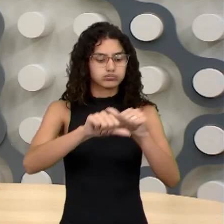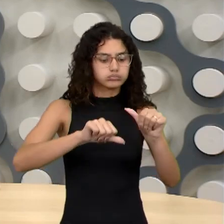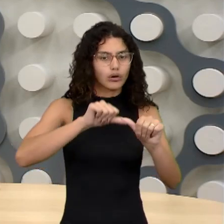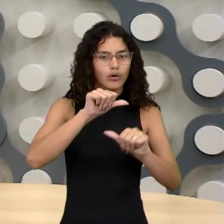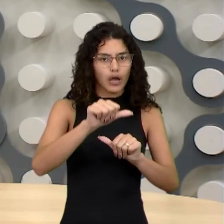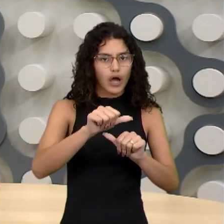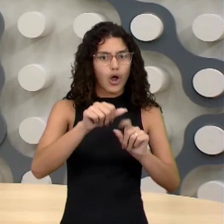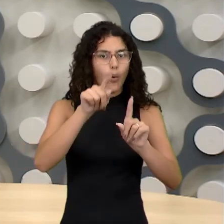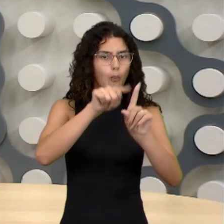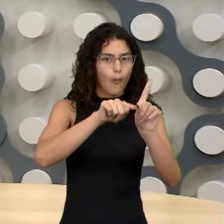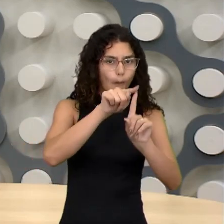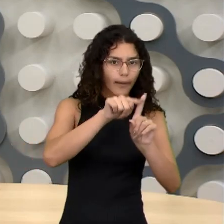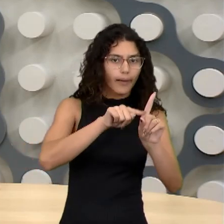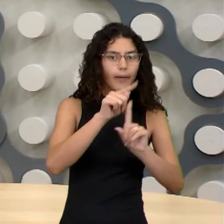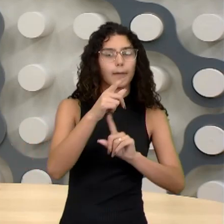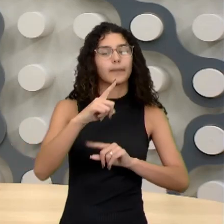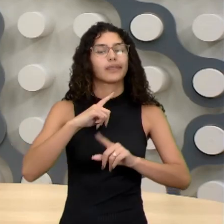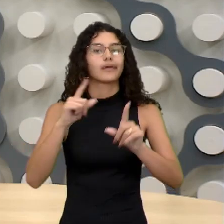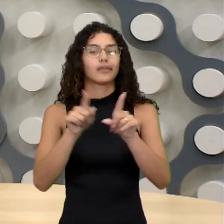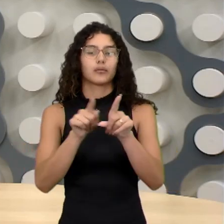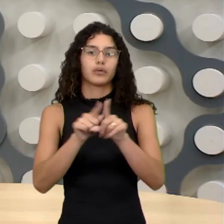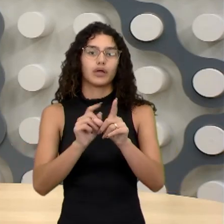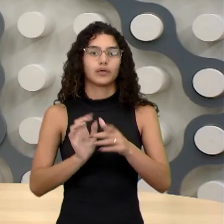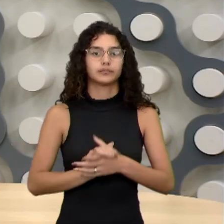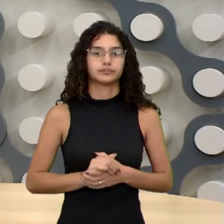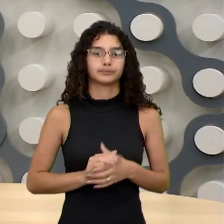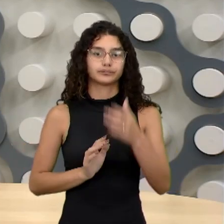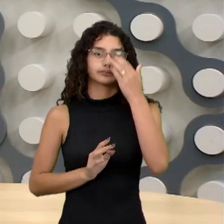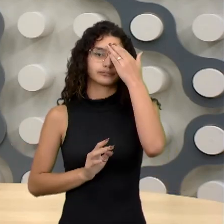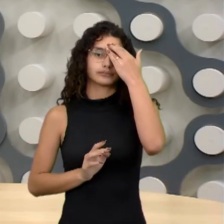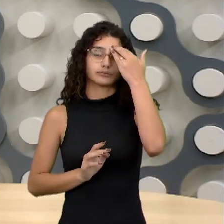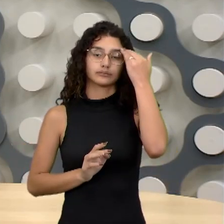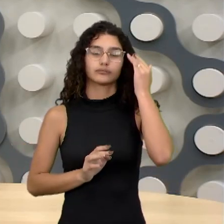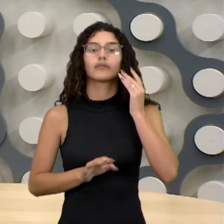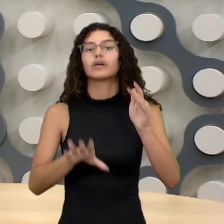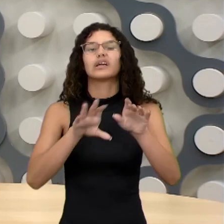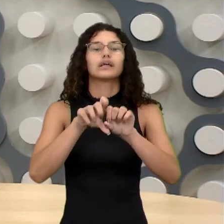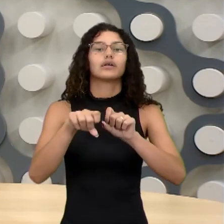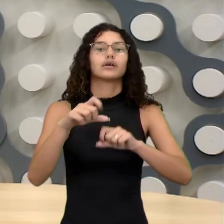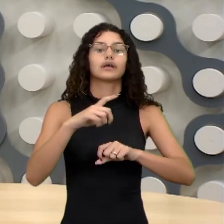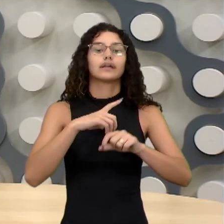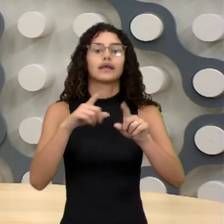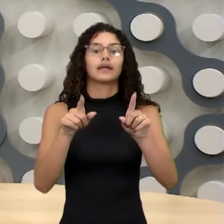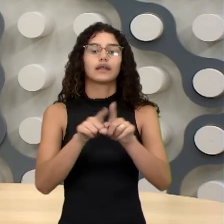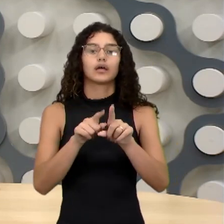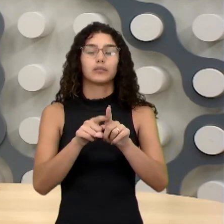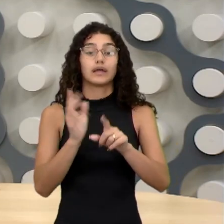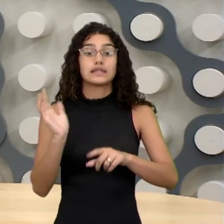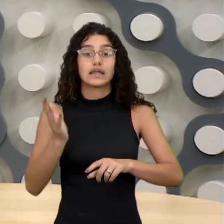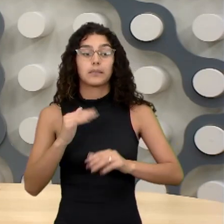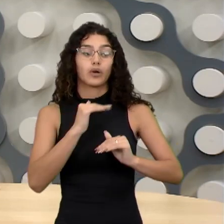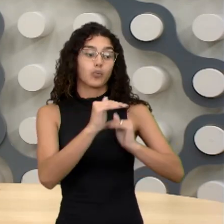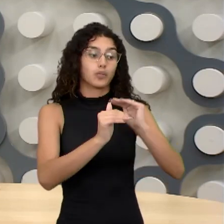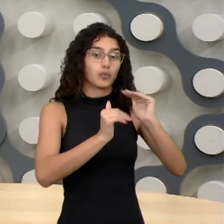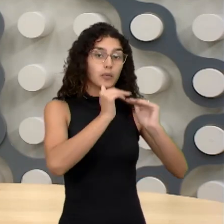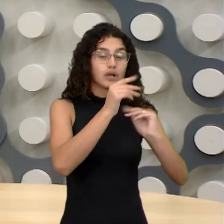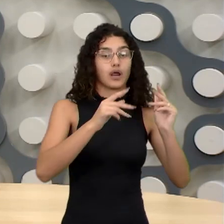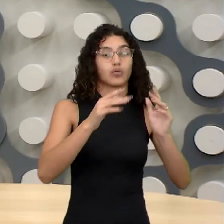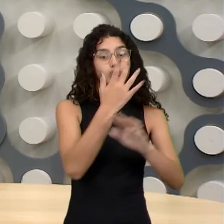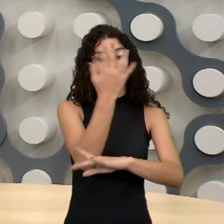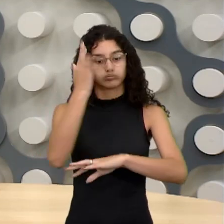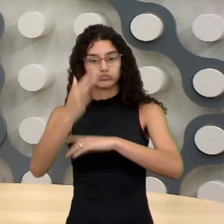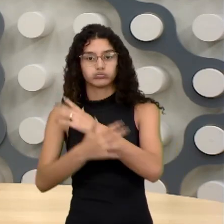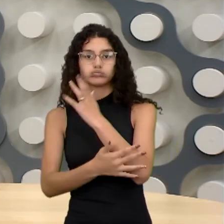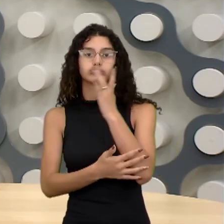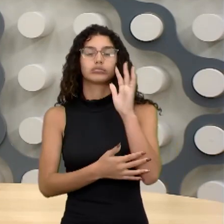aí o clima, por exemplo, com as mudanças climáticas, né, a formação aí, né, o aceleramento do processo aí da